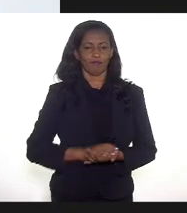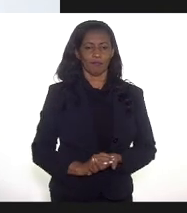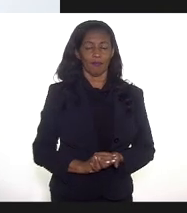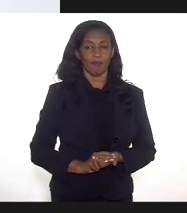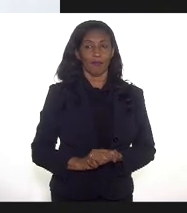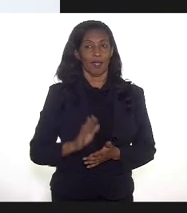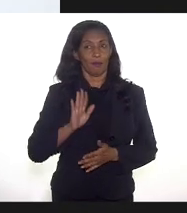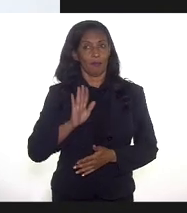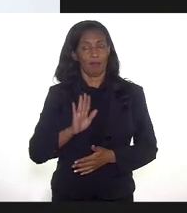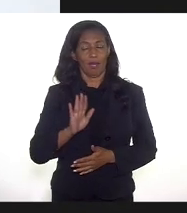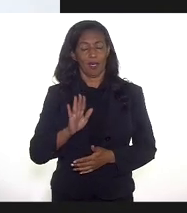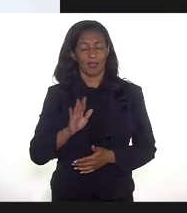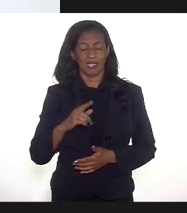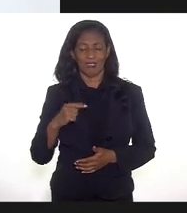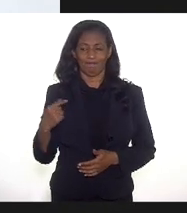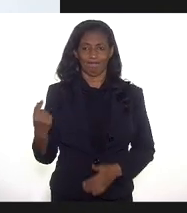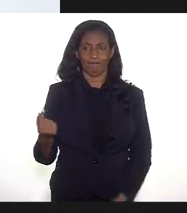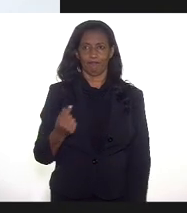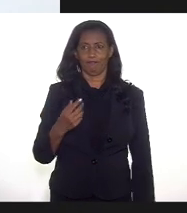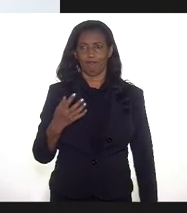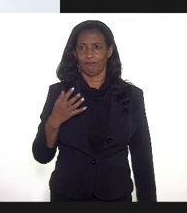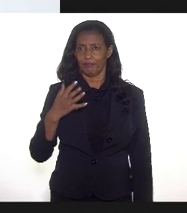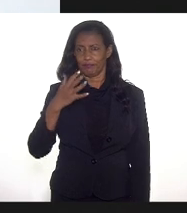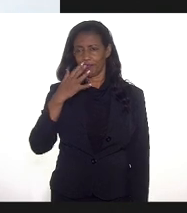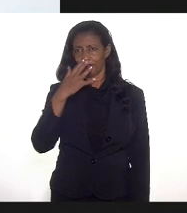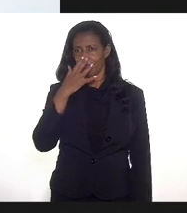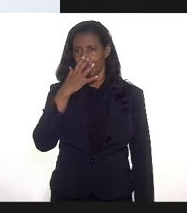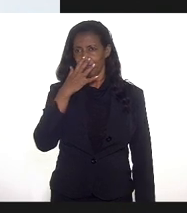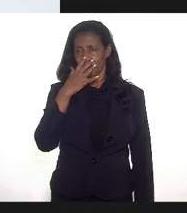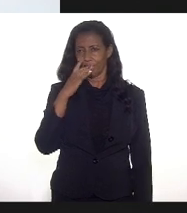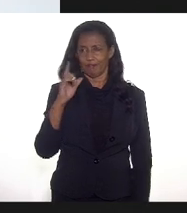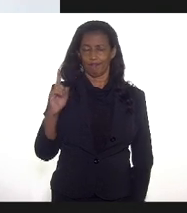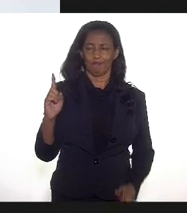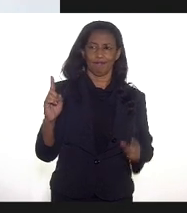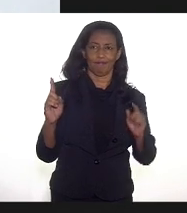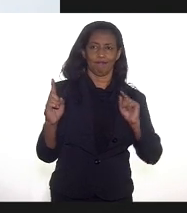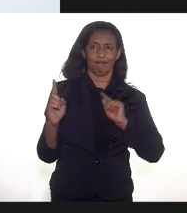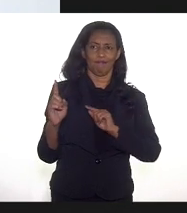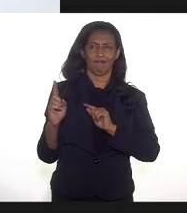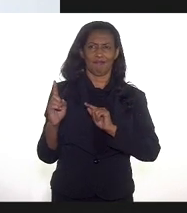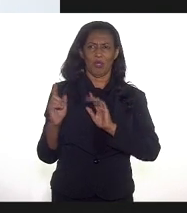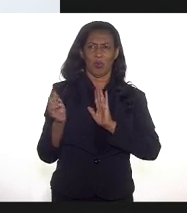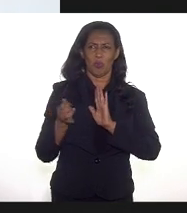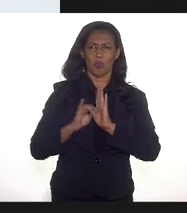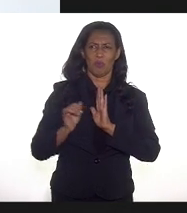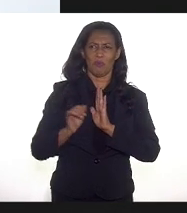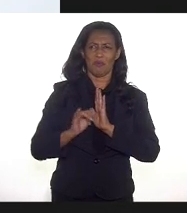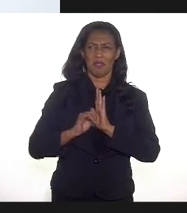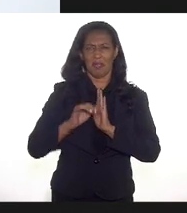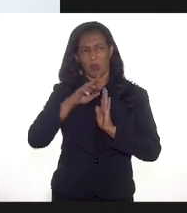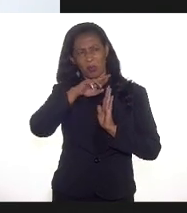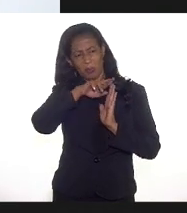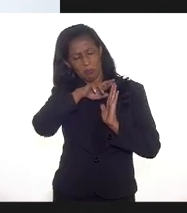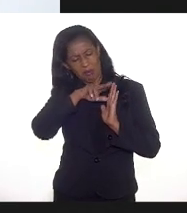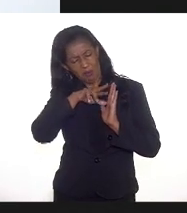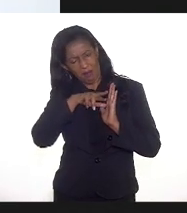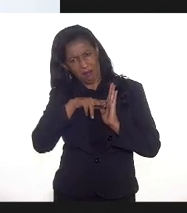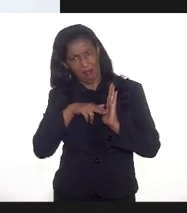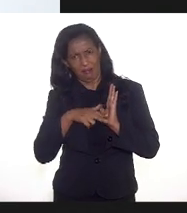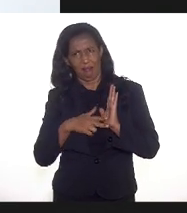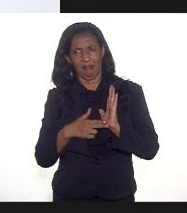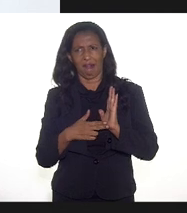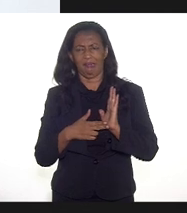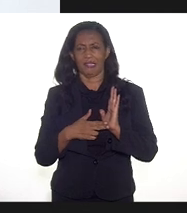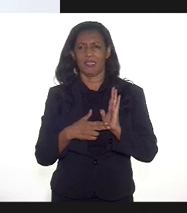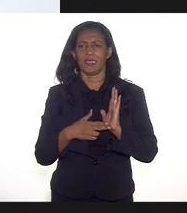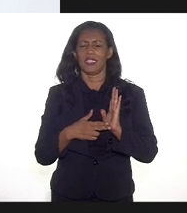para nossa perplexidade, nos deparamos com publicações em série de ilicitude de nossos vínculos